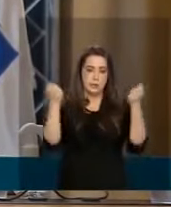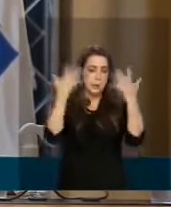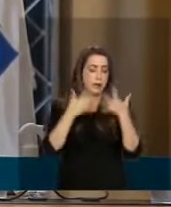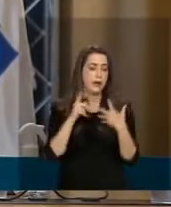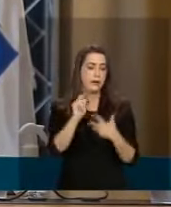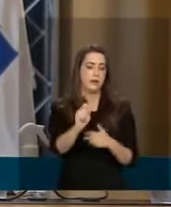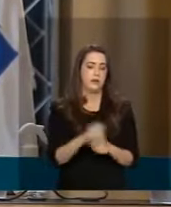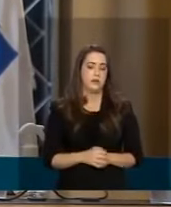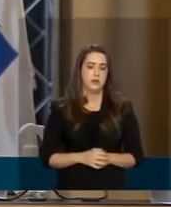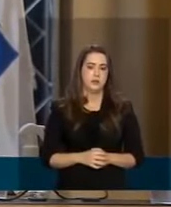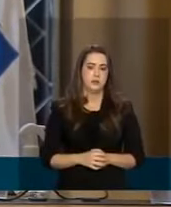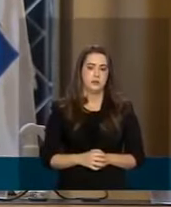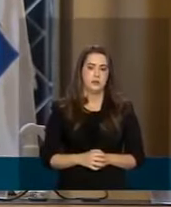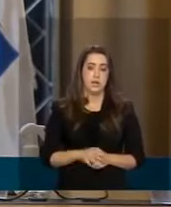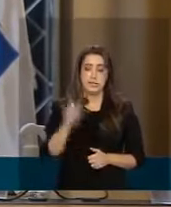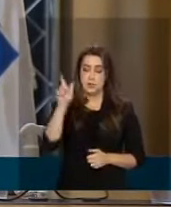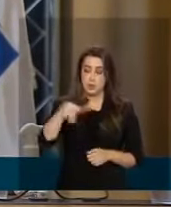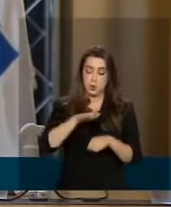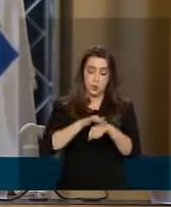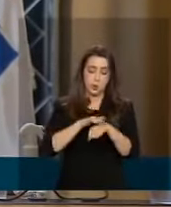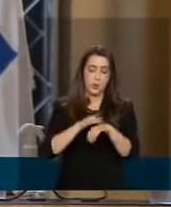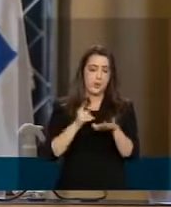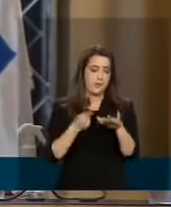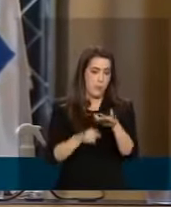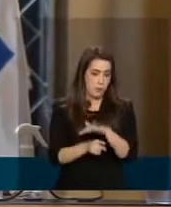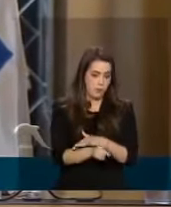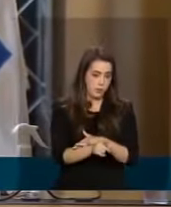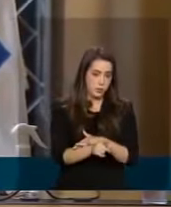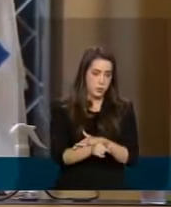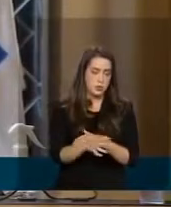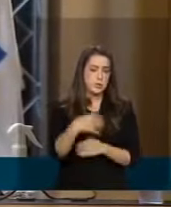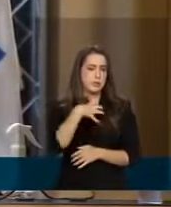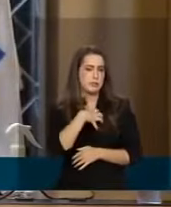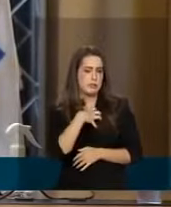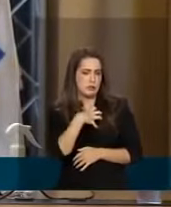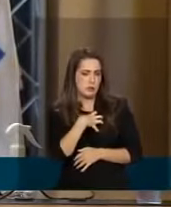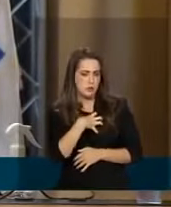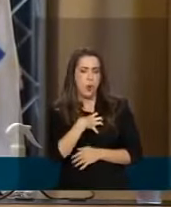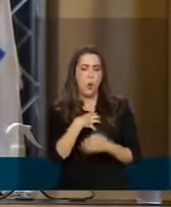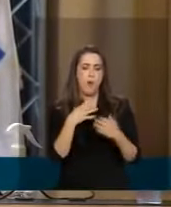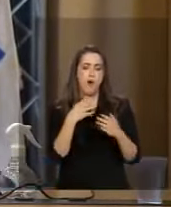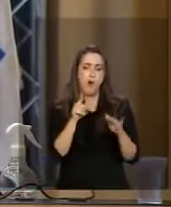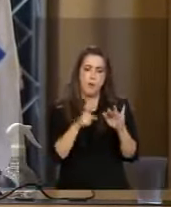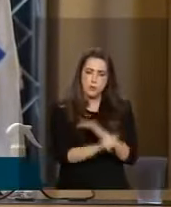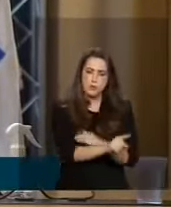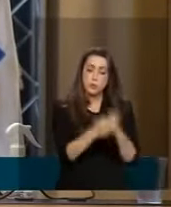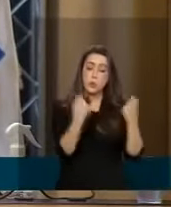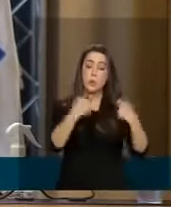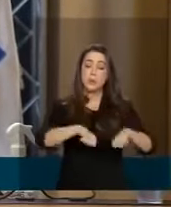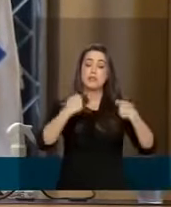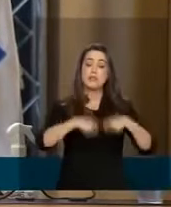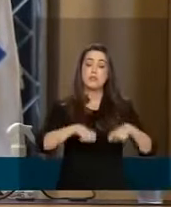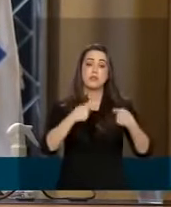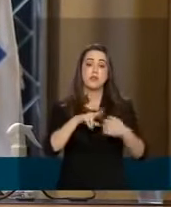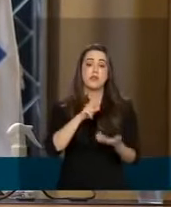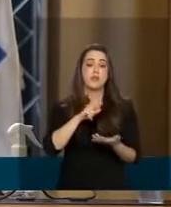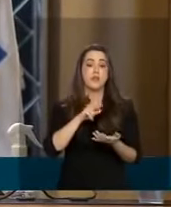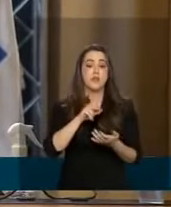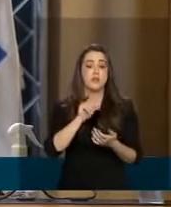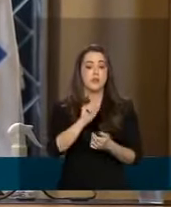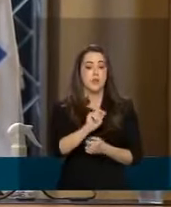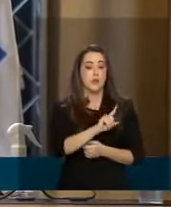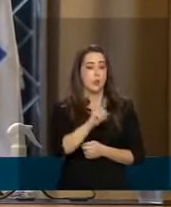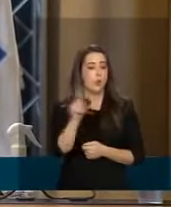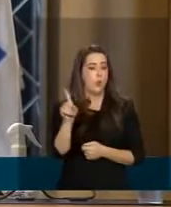que os casos graves, ou seja, que apresentam síndrome respiratória aguda grave, eles necessitam realizar não o